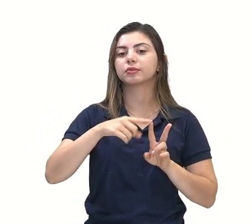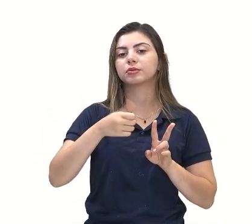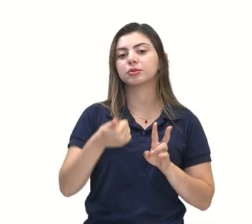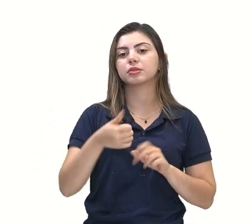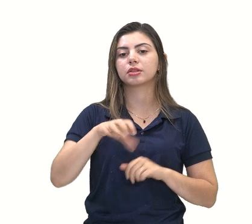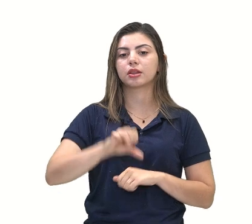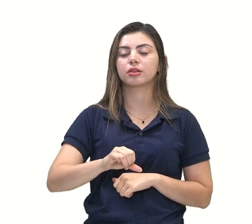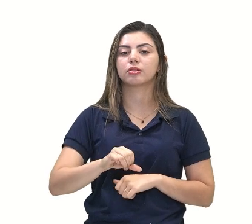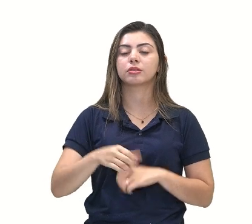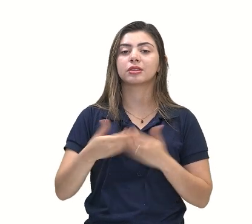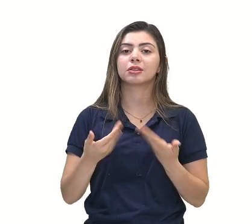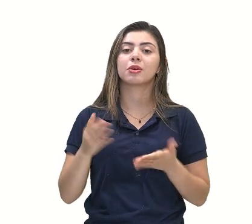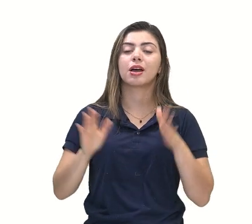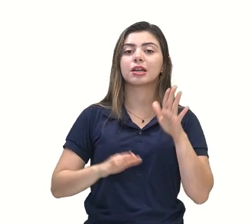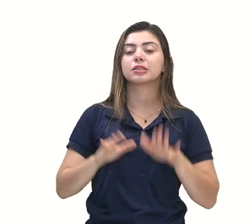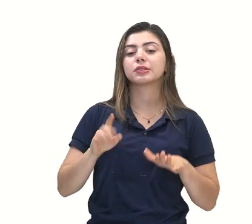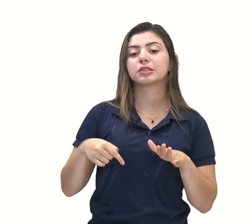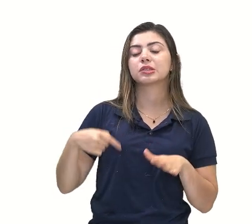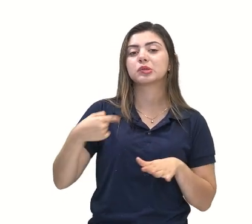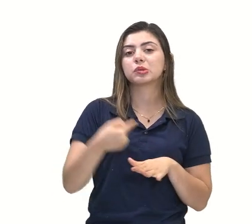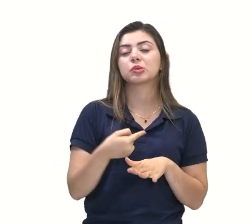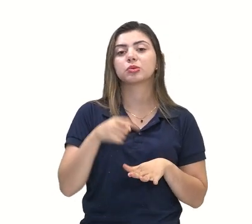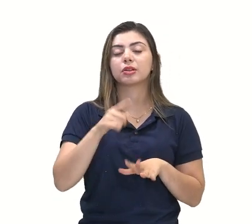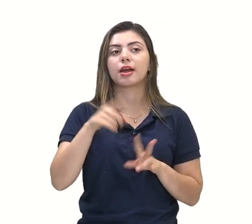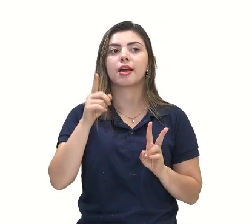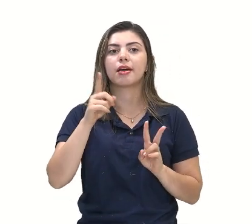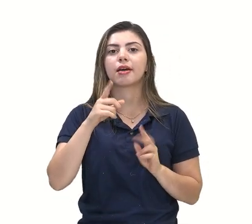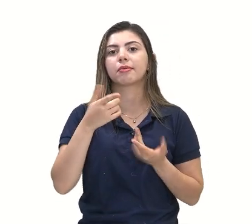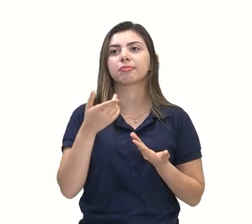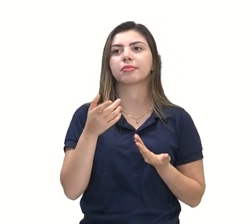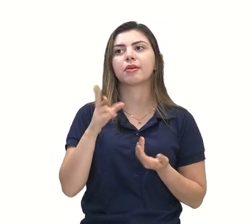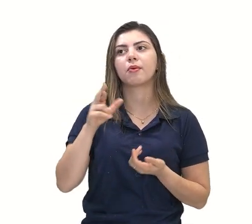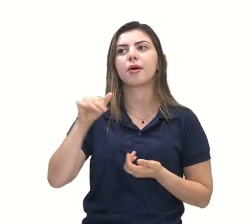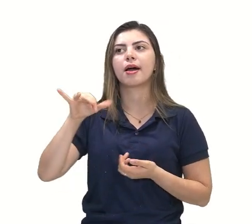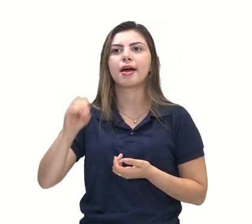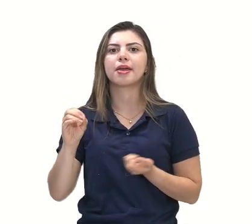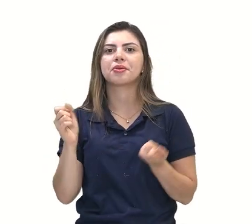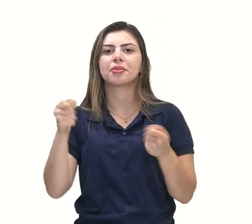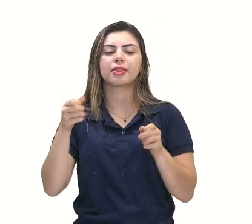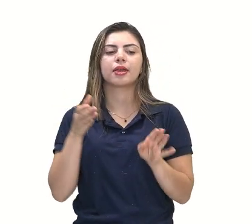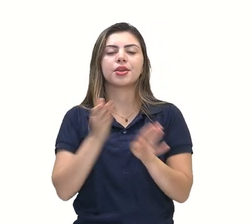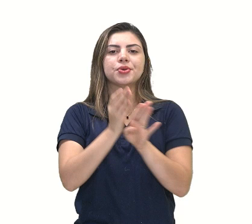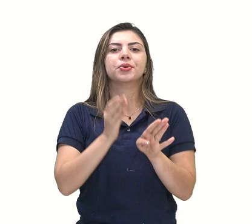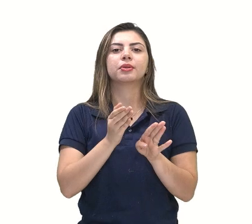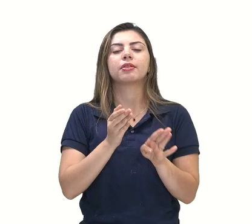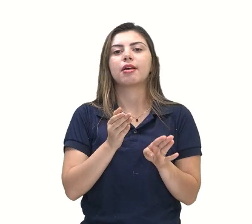nem sempre é possível a gente obter um raio que nos possibilite determinar